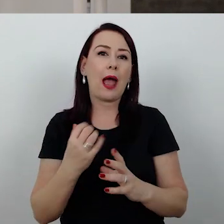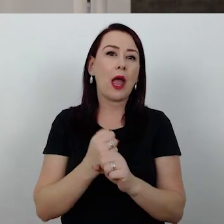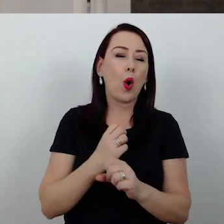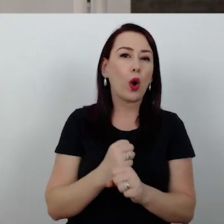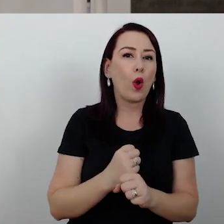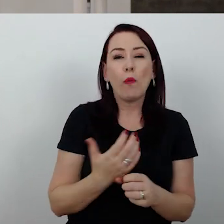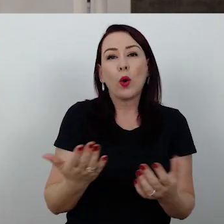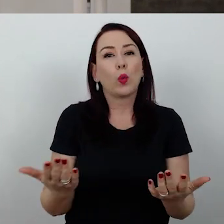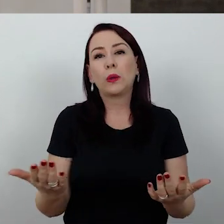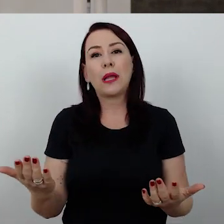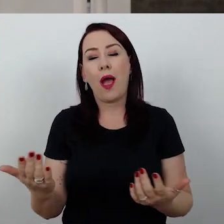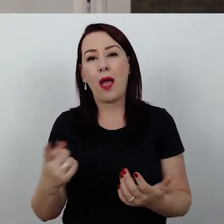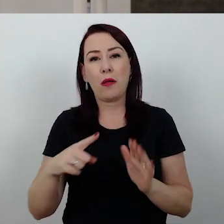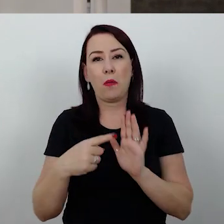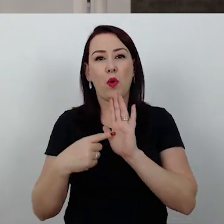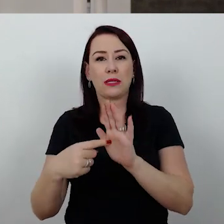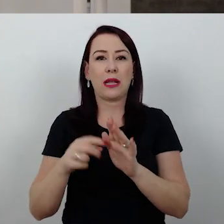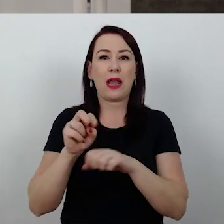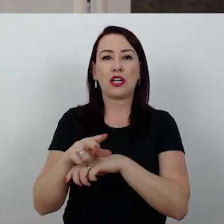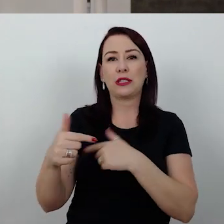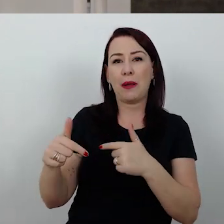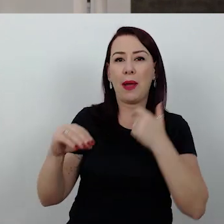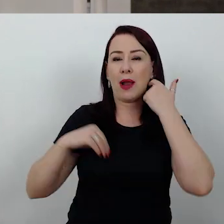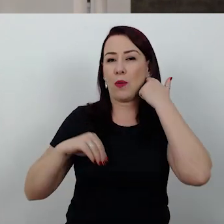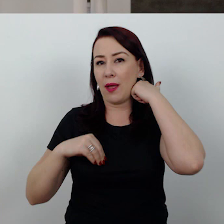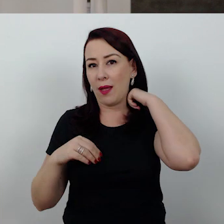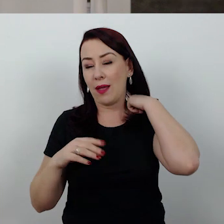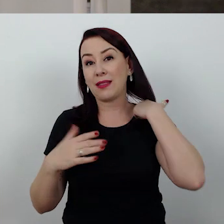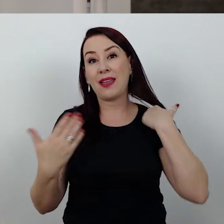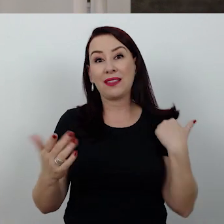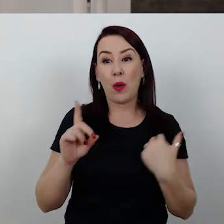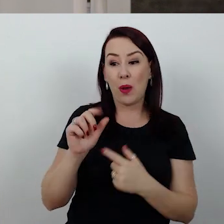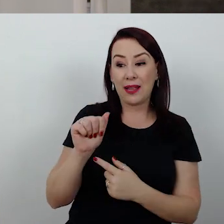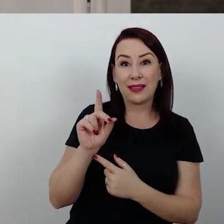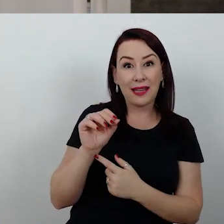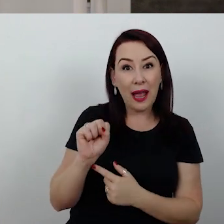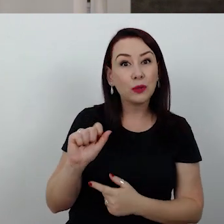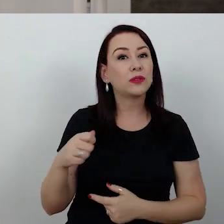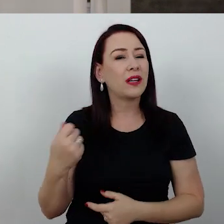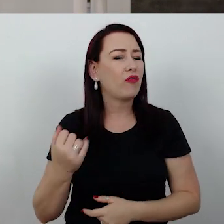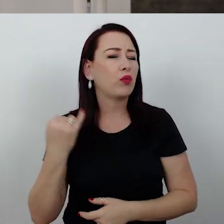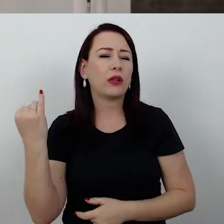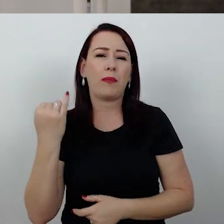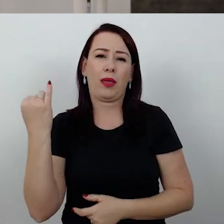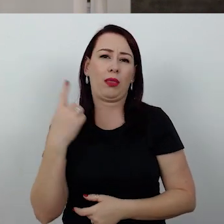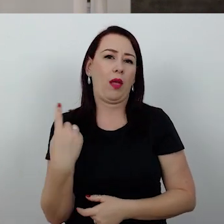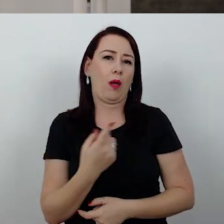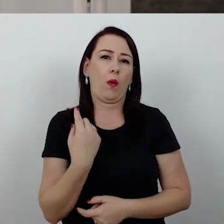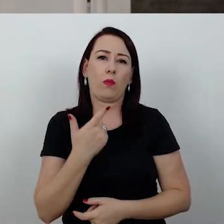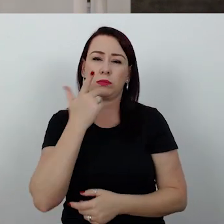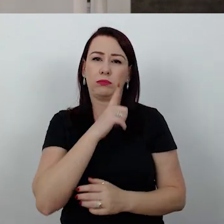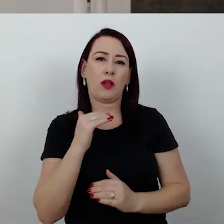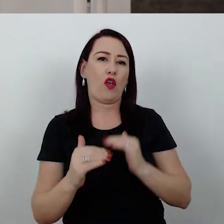econômica, de geração de trabalho e renda, de nada. Então, dado é fundamental para a gente conseguir evoluir